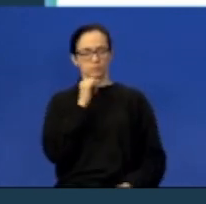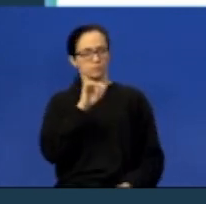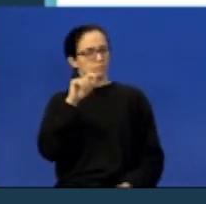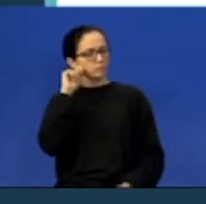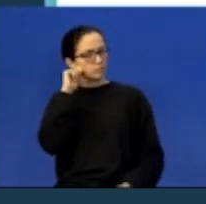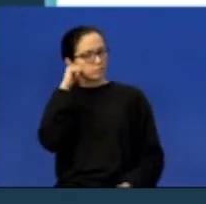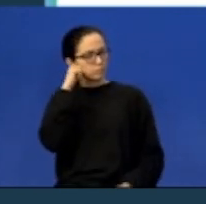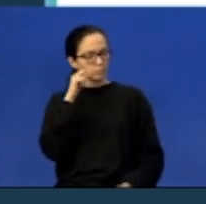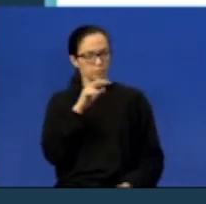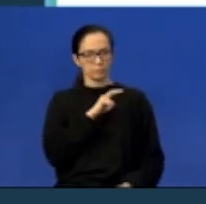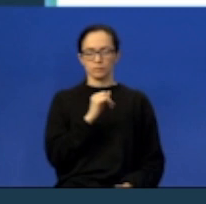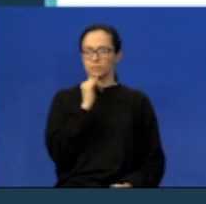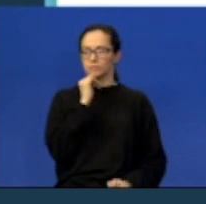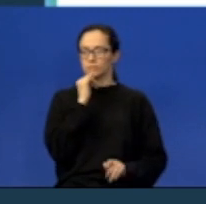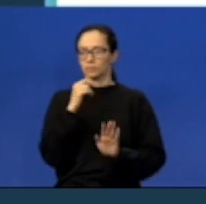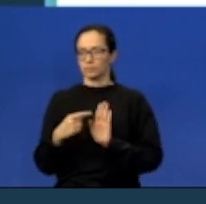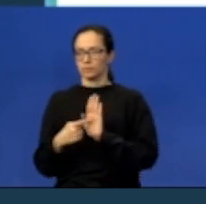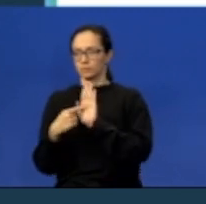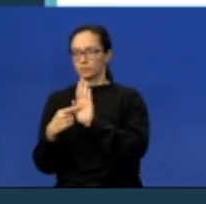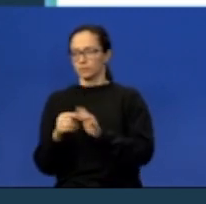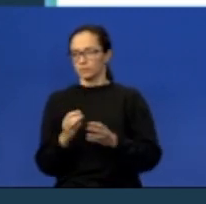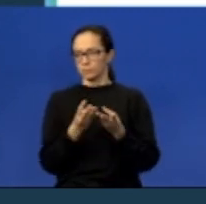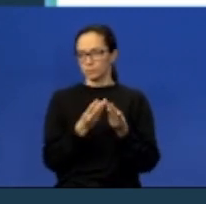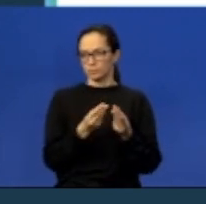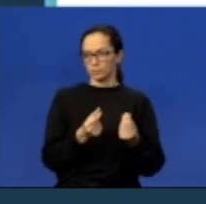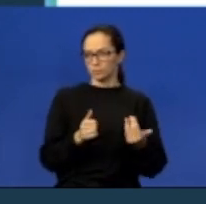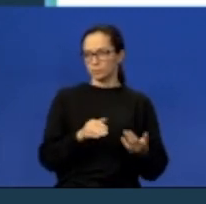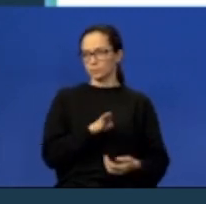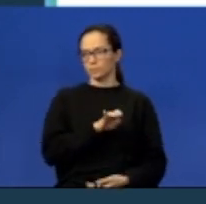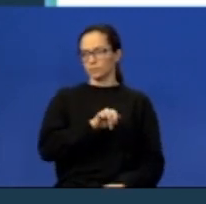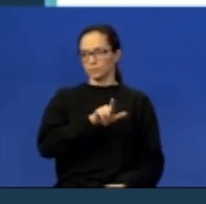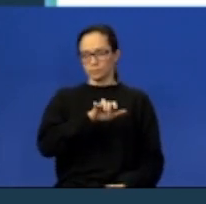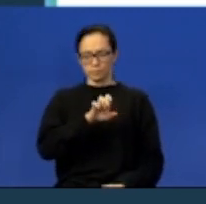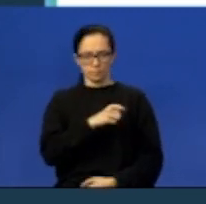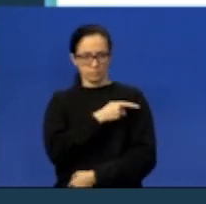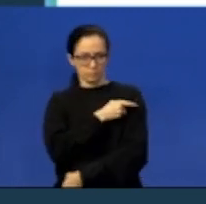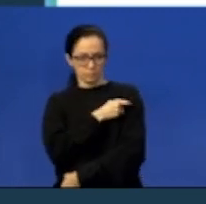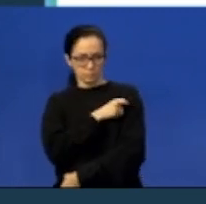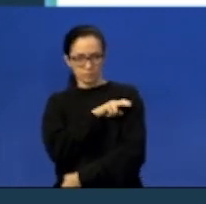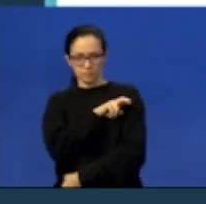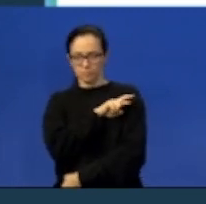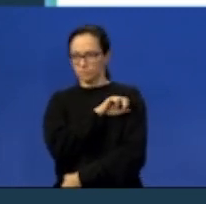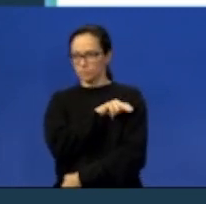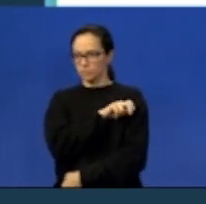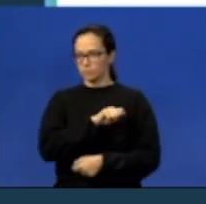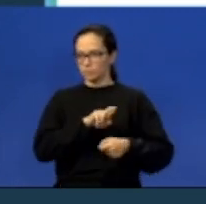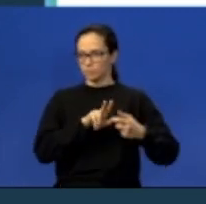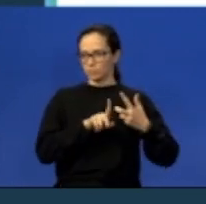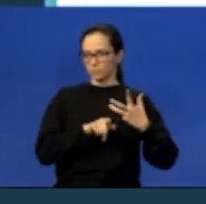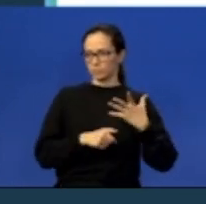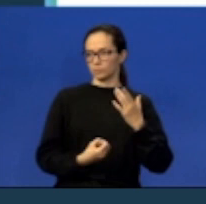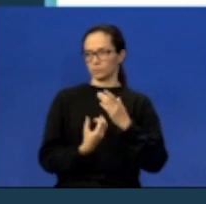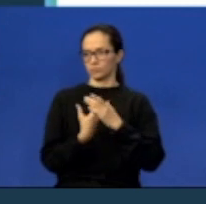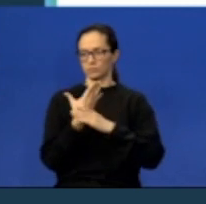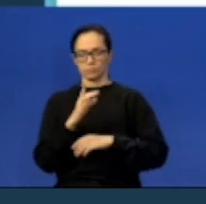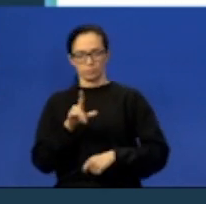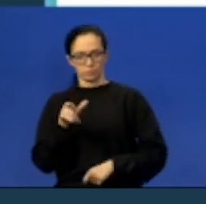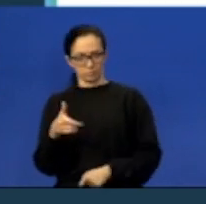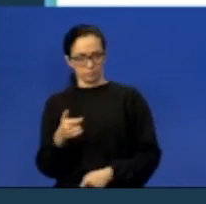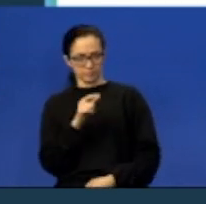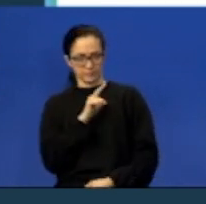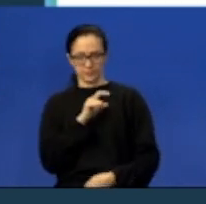preta. E um exemplo seria, por exemplo, do líquido, bile, urina, líquor. e gera esse reforço acústico